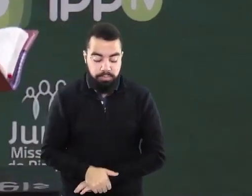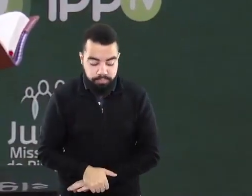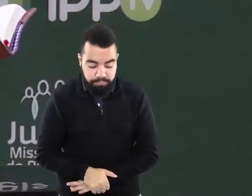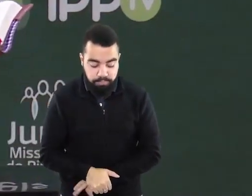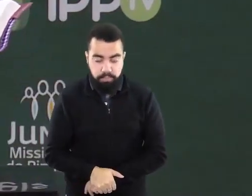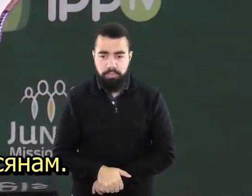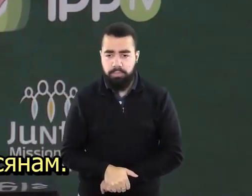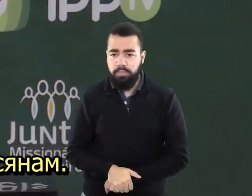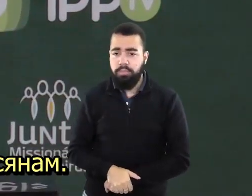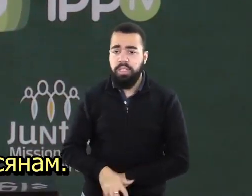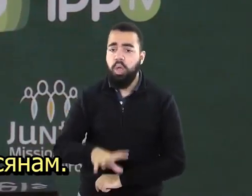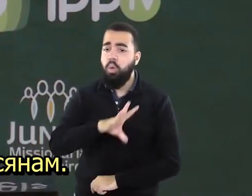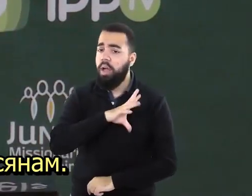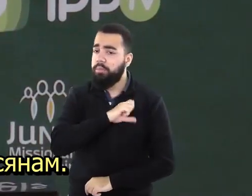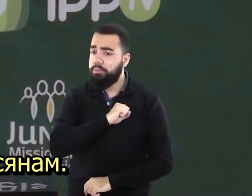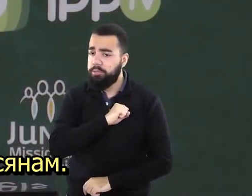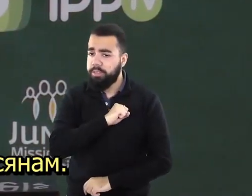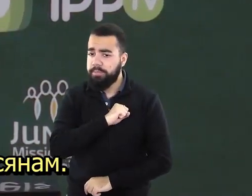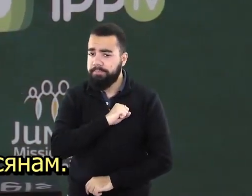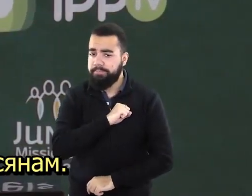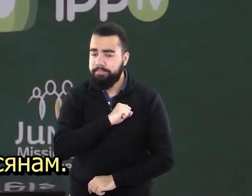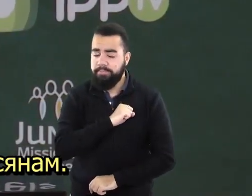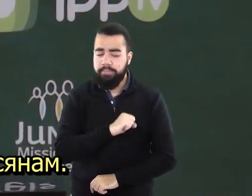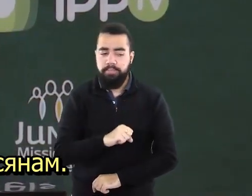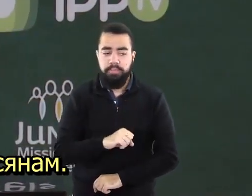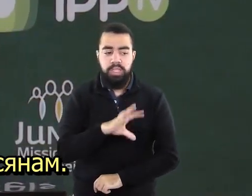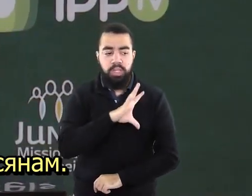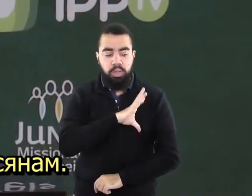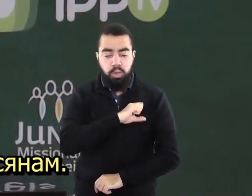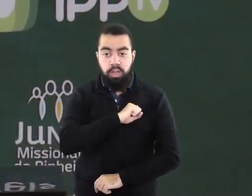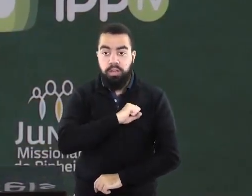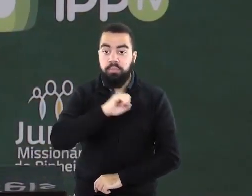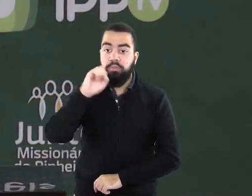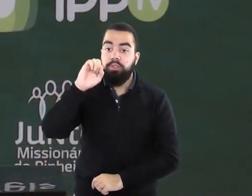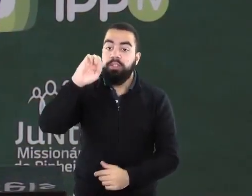esse amor? Primeiro, volta lá para Efésios, por favor, agora.